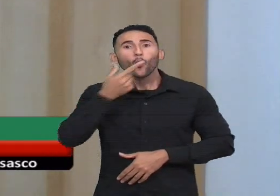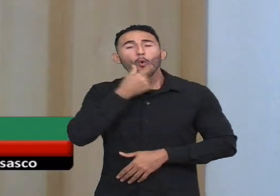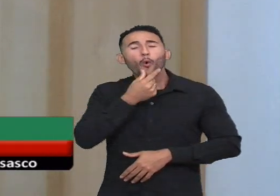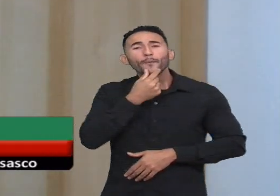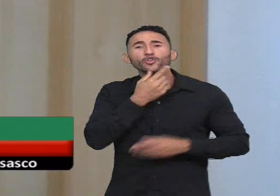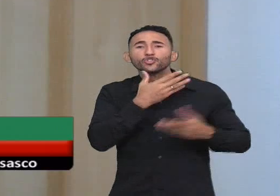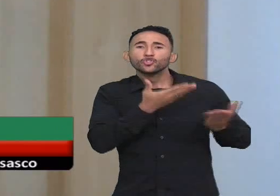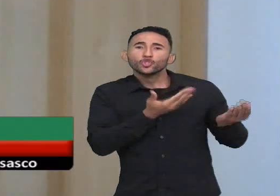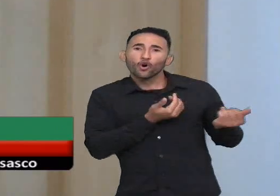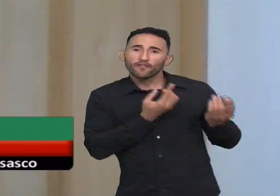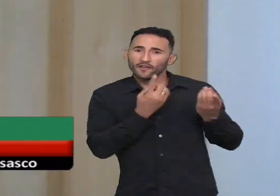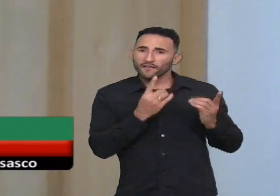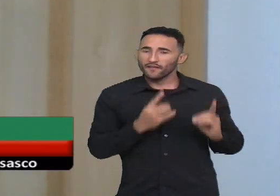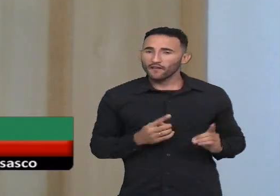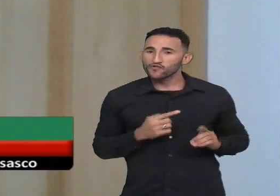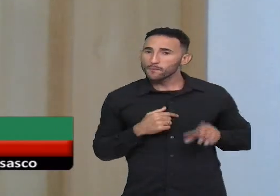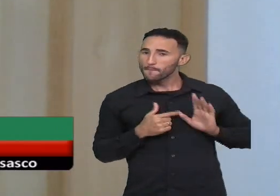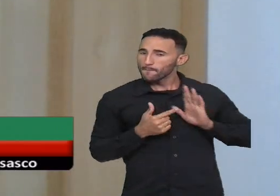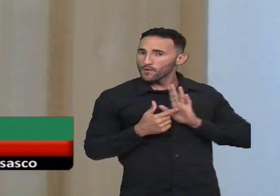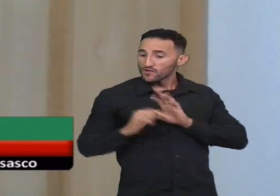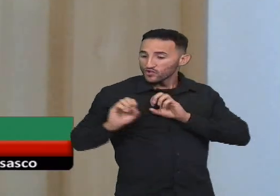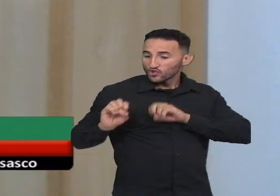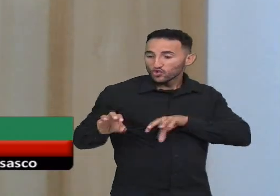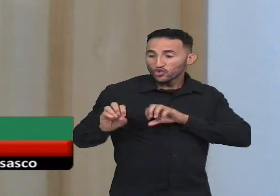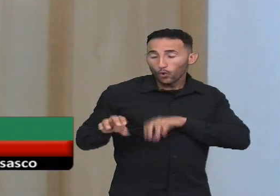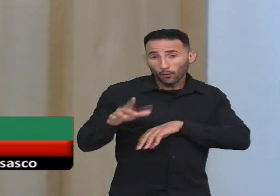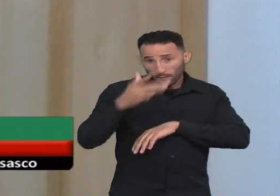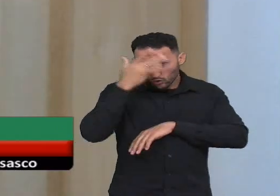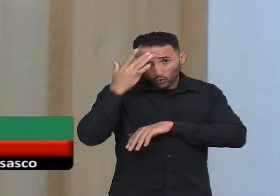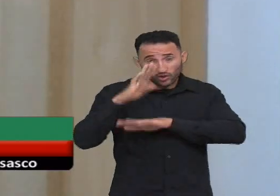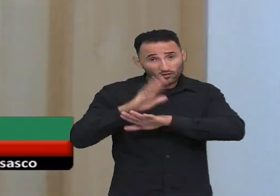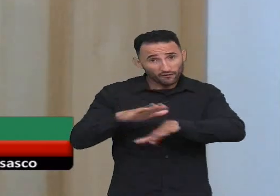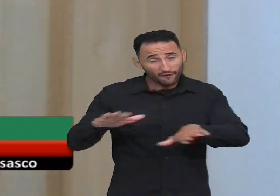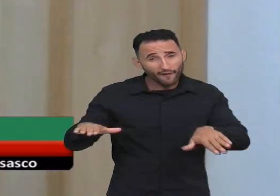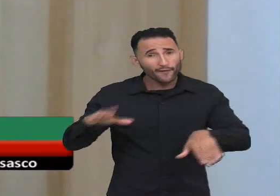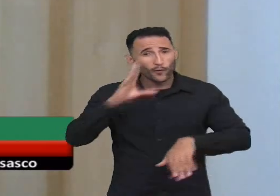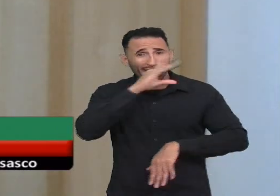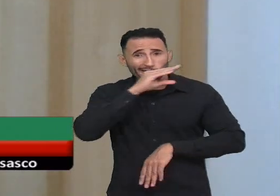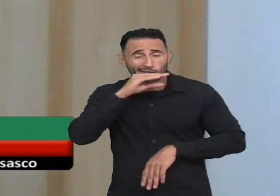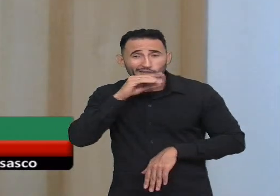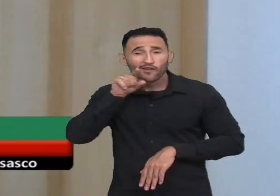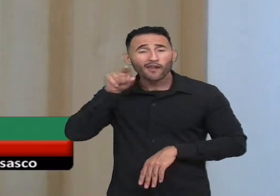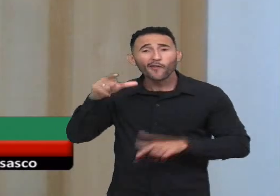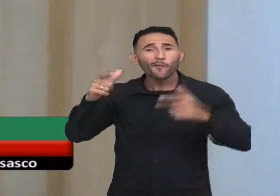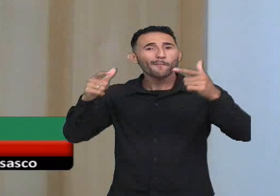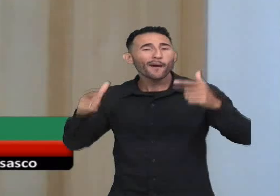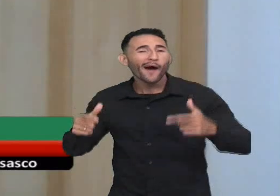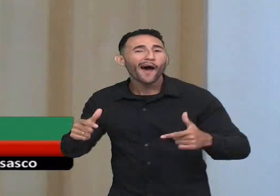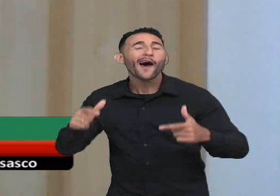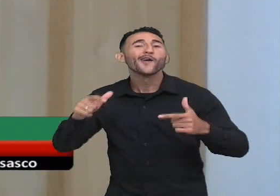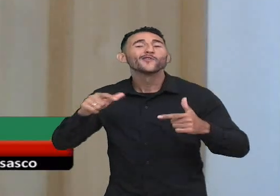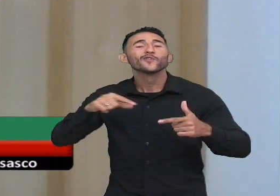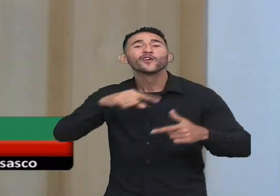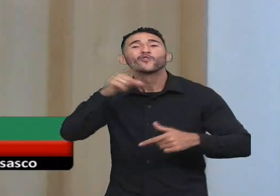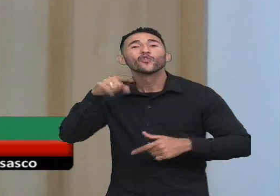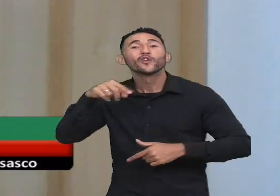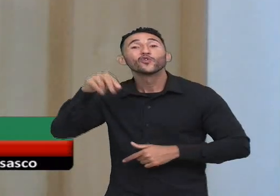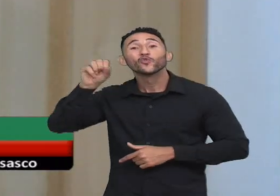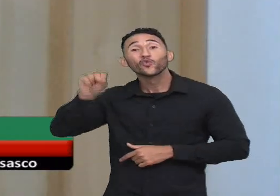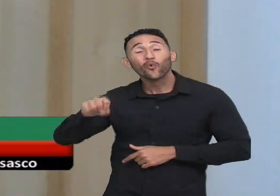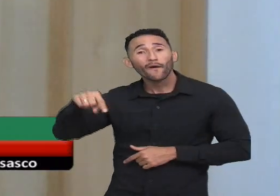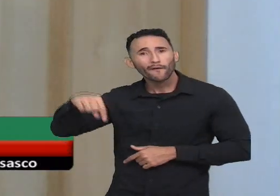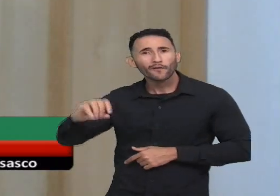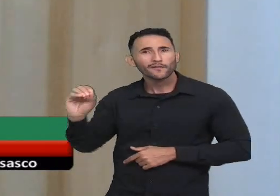em uma de suas pernas, começou a ensinar capoeira para os jovens e adolescentes do bairro da Vila Isabel, na zona sul aqui de Osasco. Perna